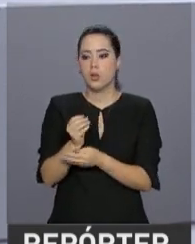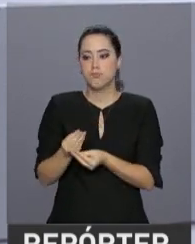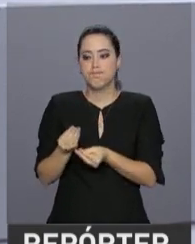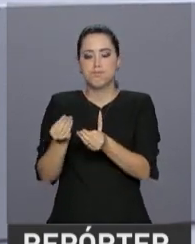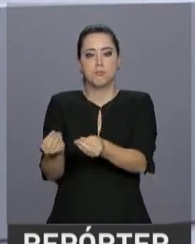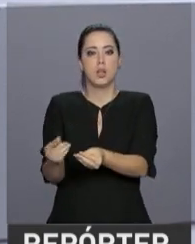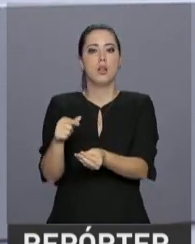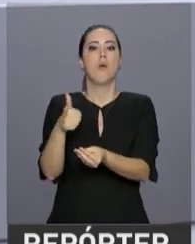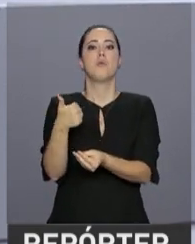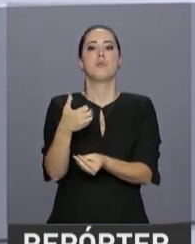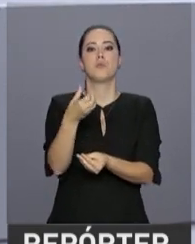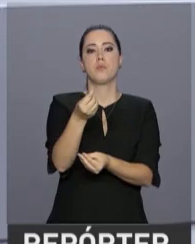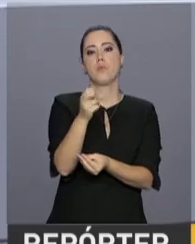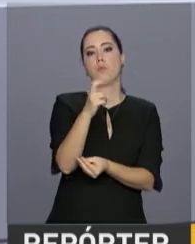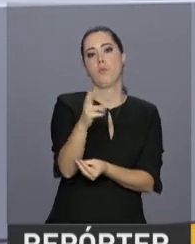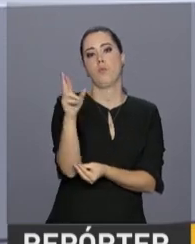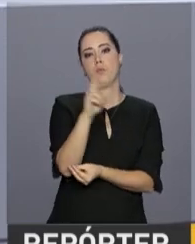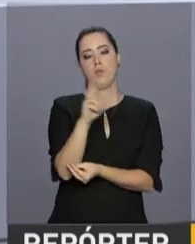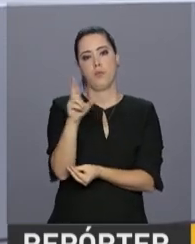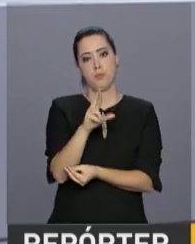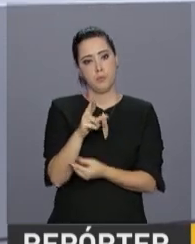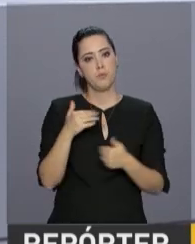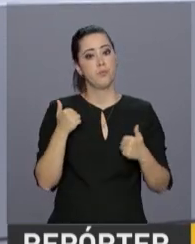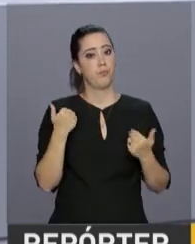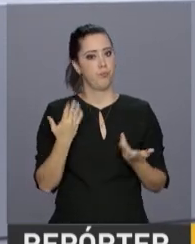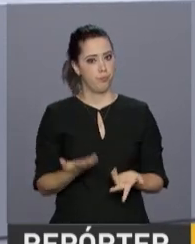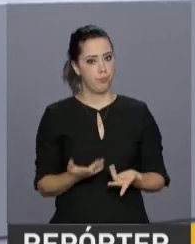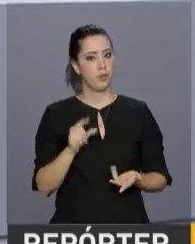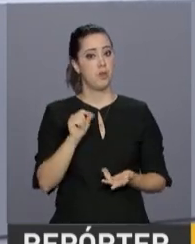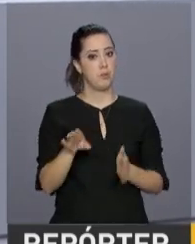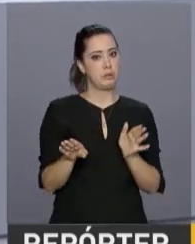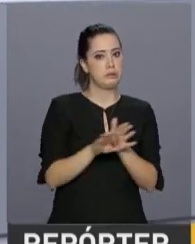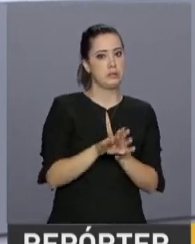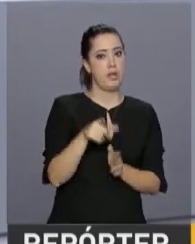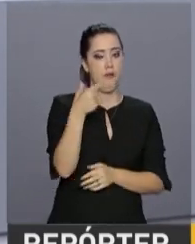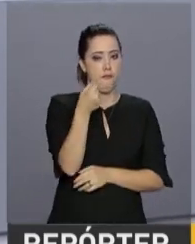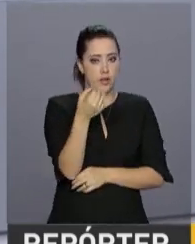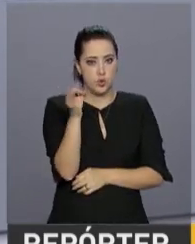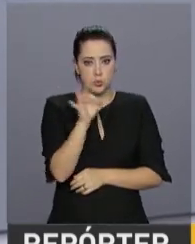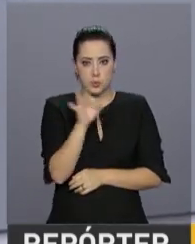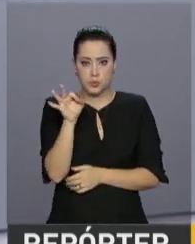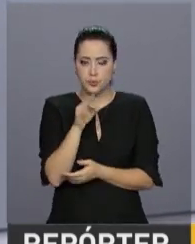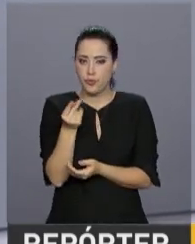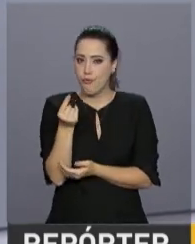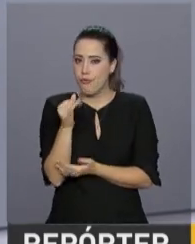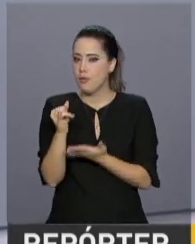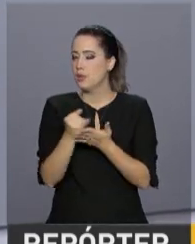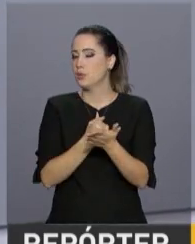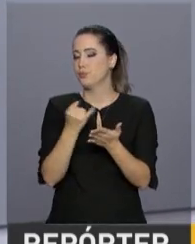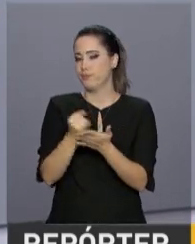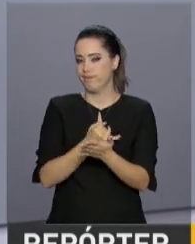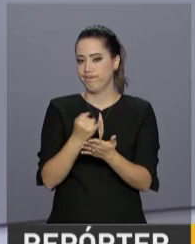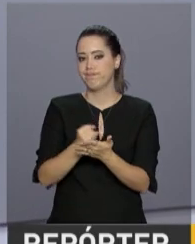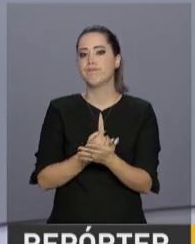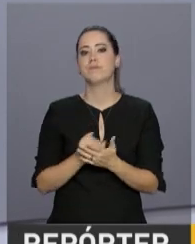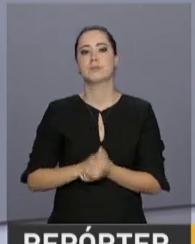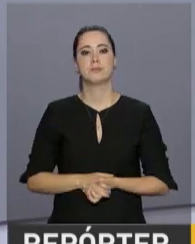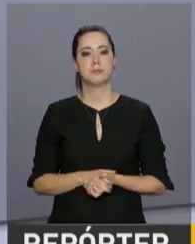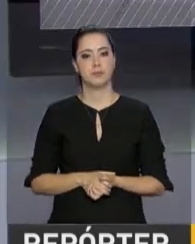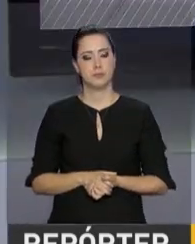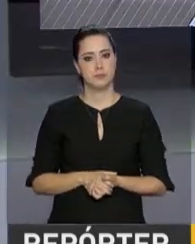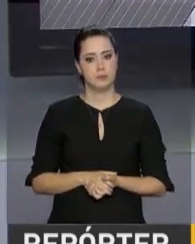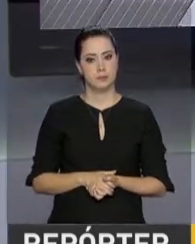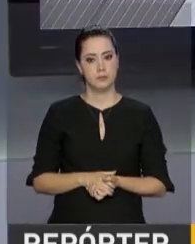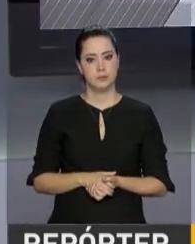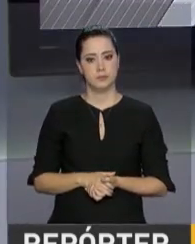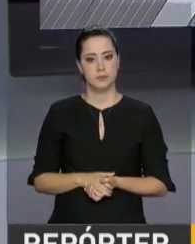documento é de 165 reais e setenta e quatro centavos e pode chegar a 20% sobre o imposto devido